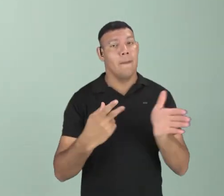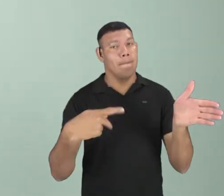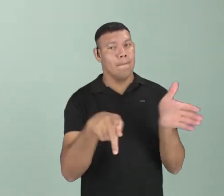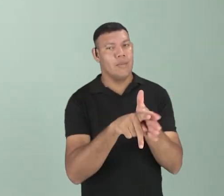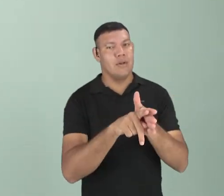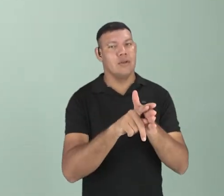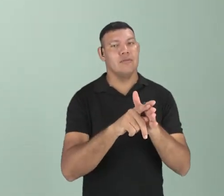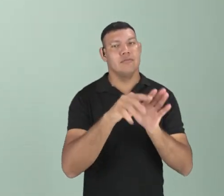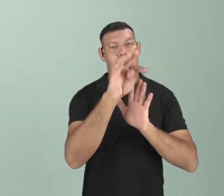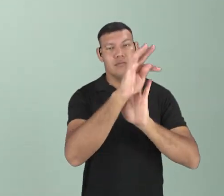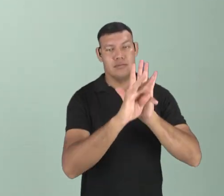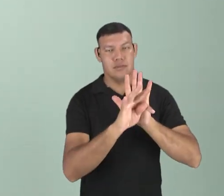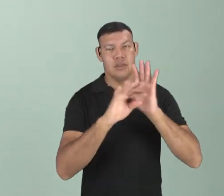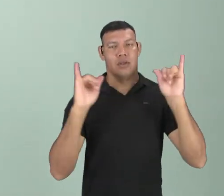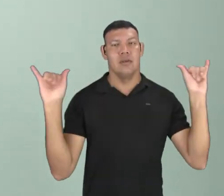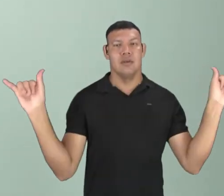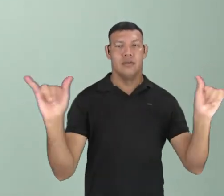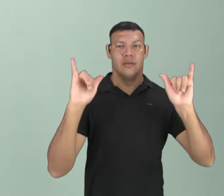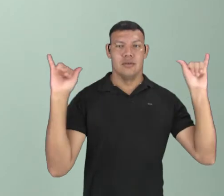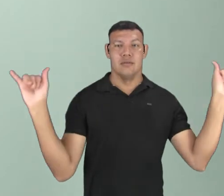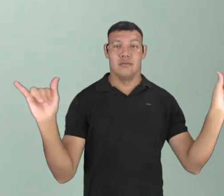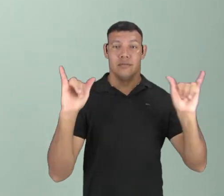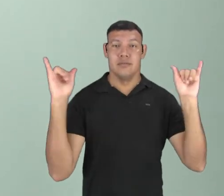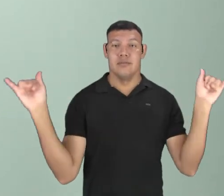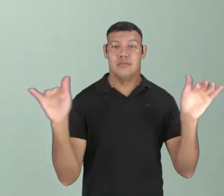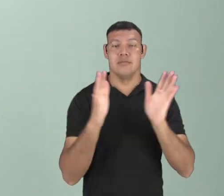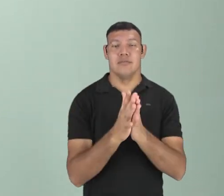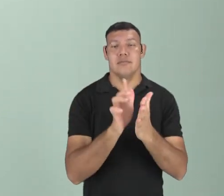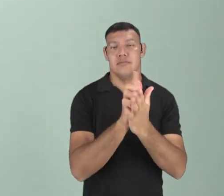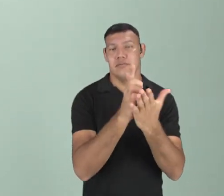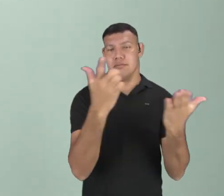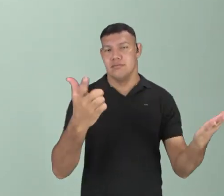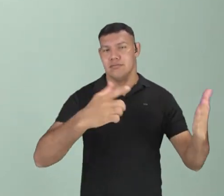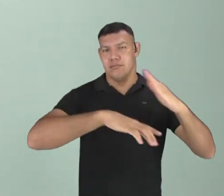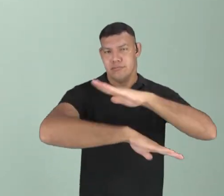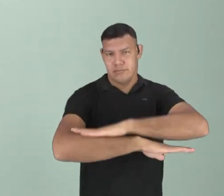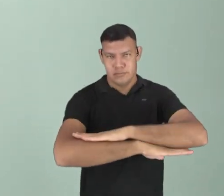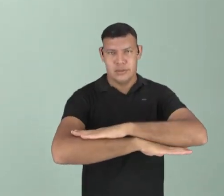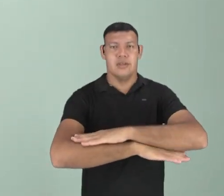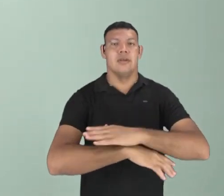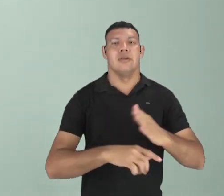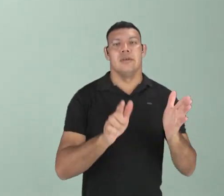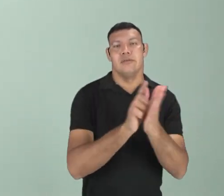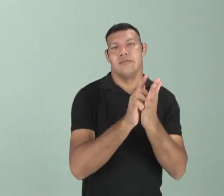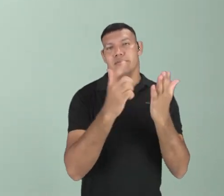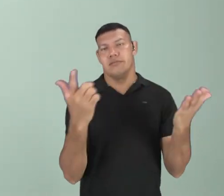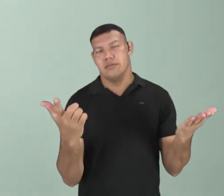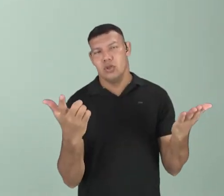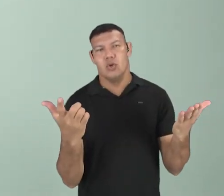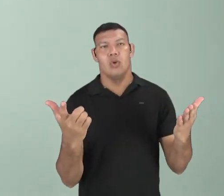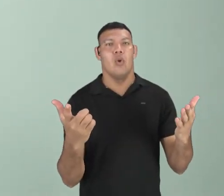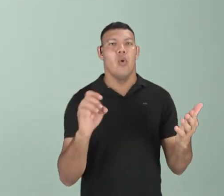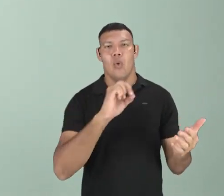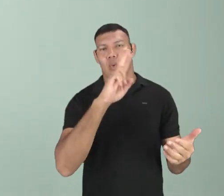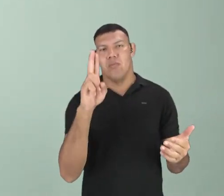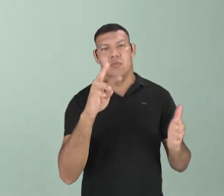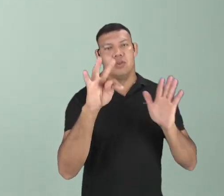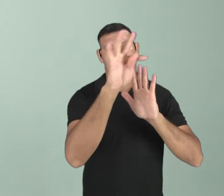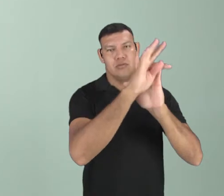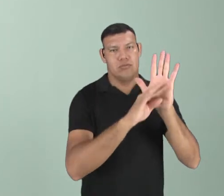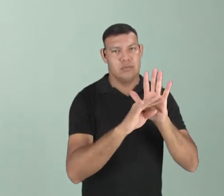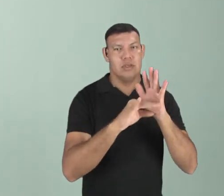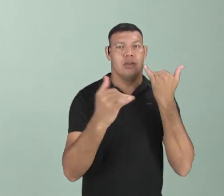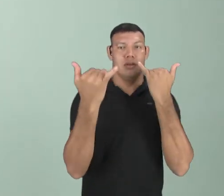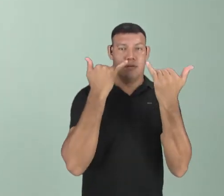notícia. Percebemos que quando nós falamos do jornalismo, do texto informativo, todas elas se encaixam na notícia. E